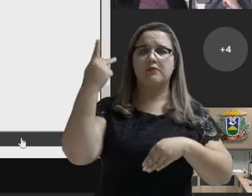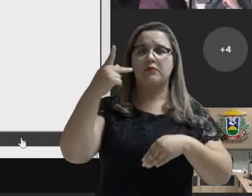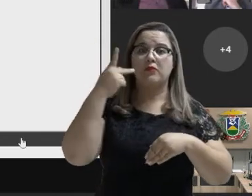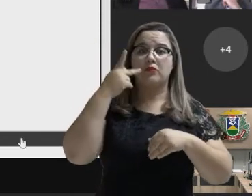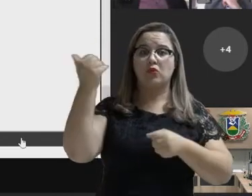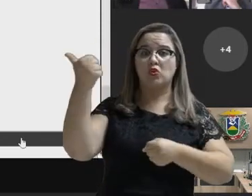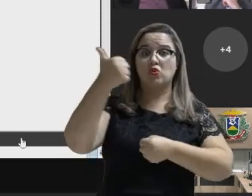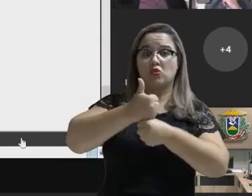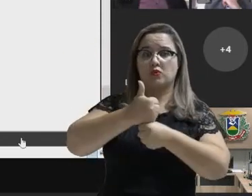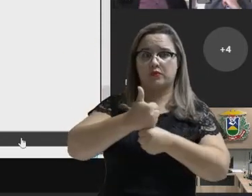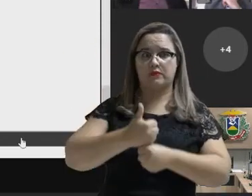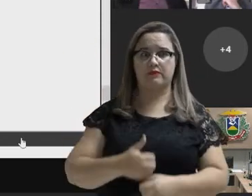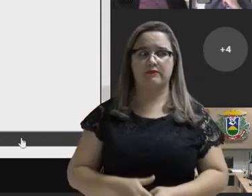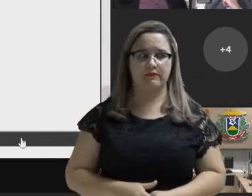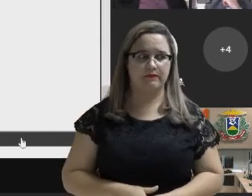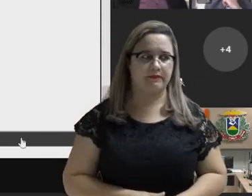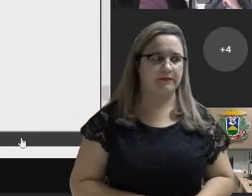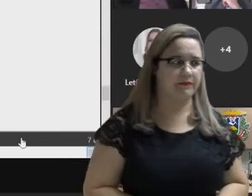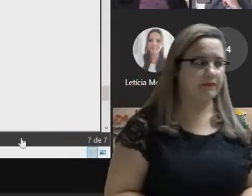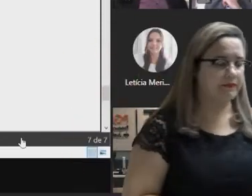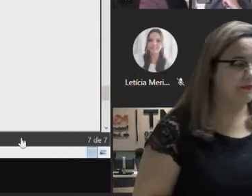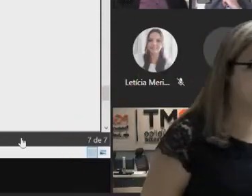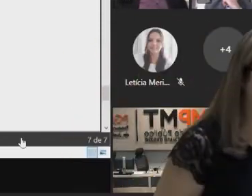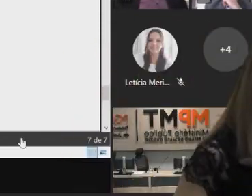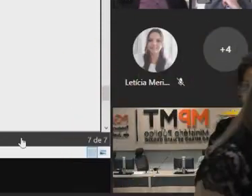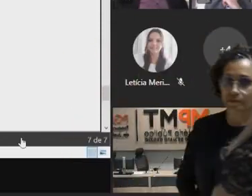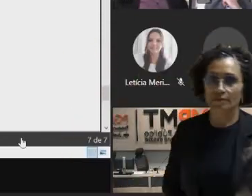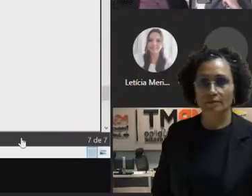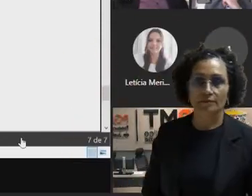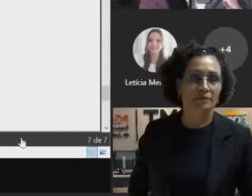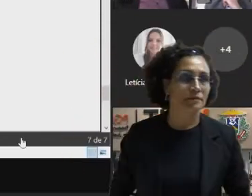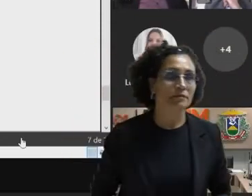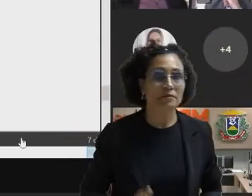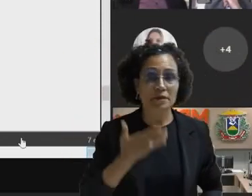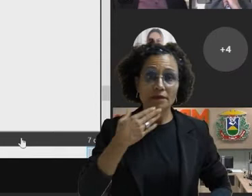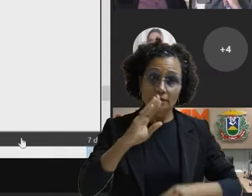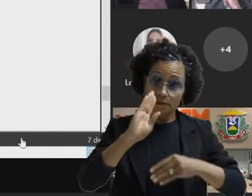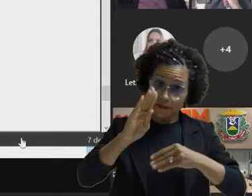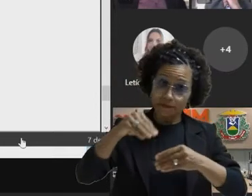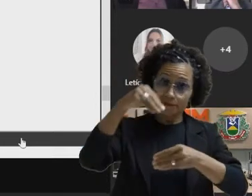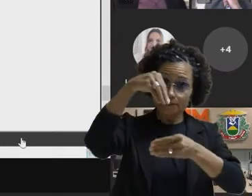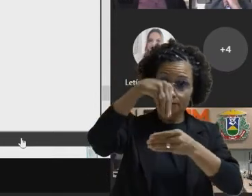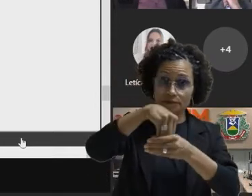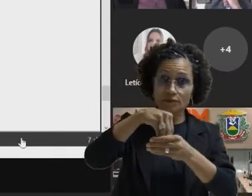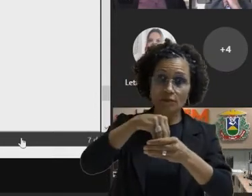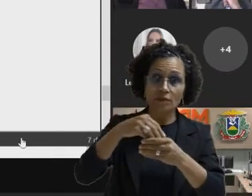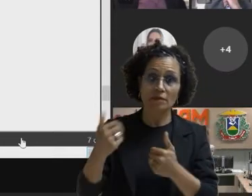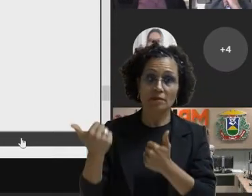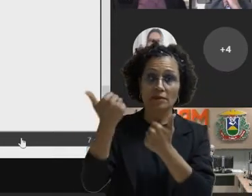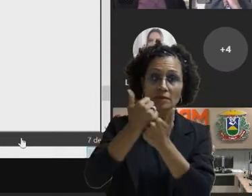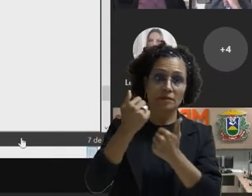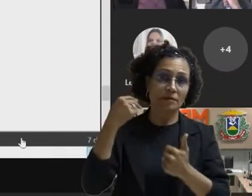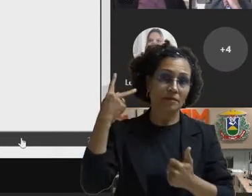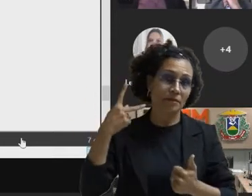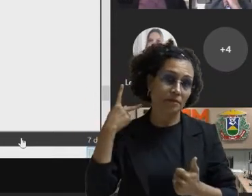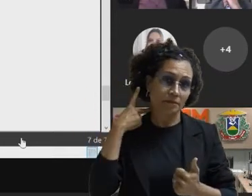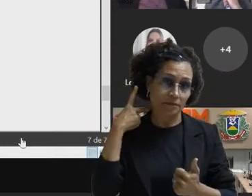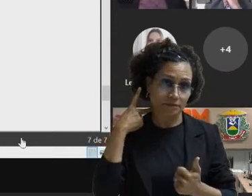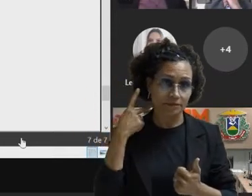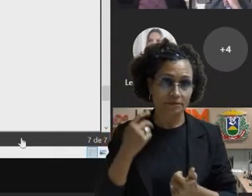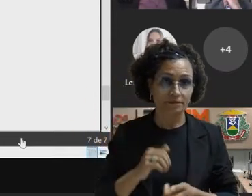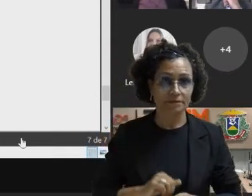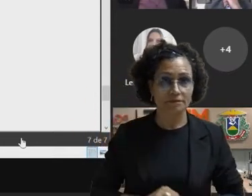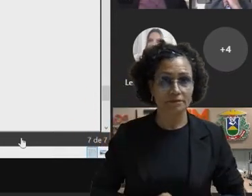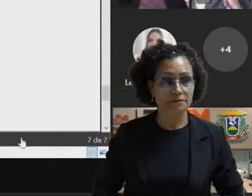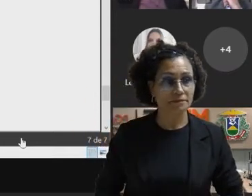substituto. Então, eu peço, Vênia, para incluir isso, para encaminhar ao promotor substituto, que eu acho que eu não coloquei nessa